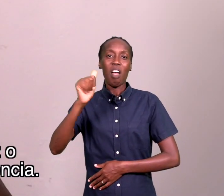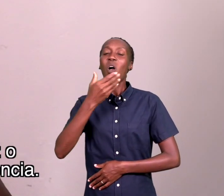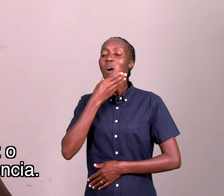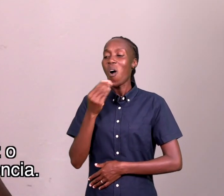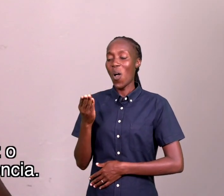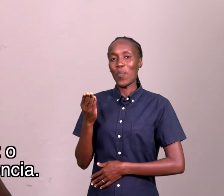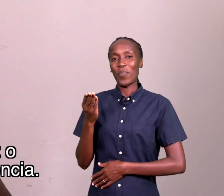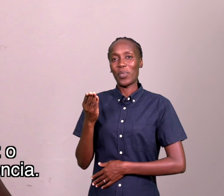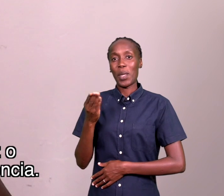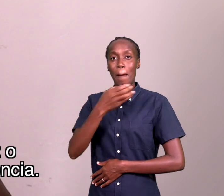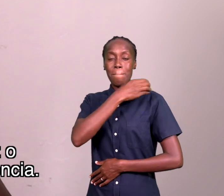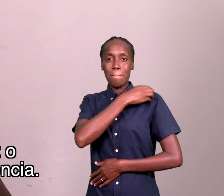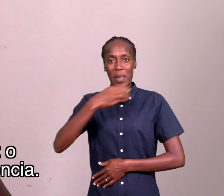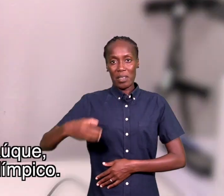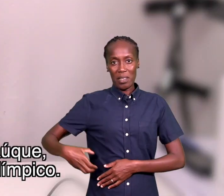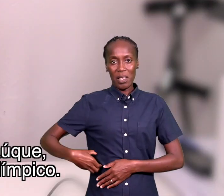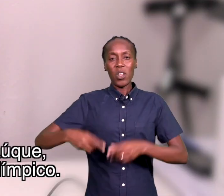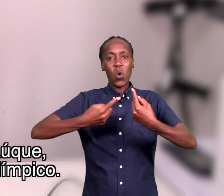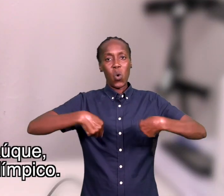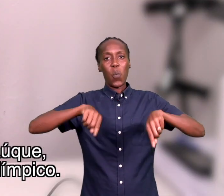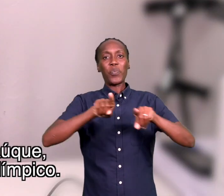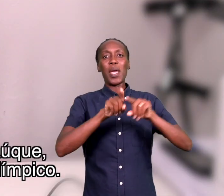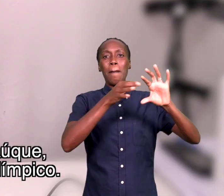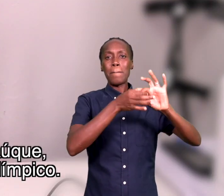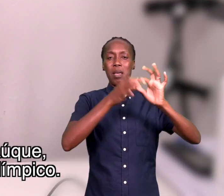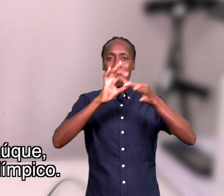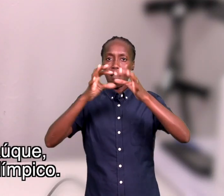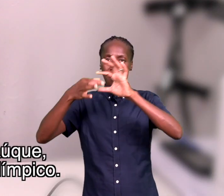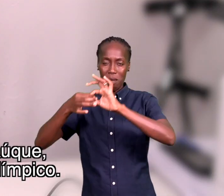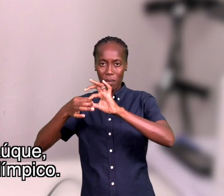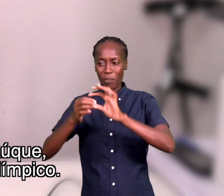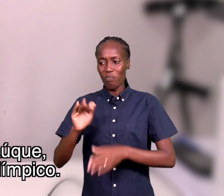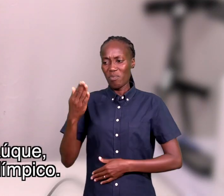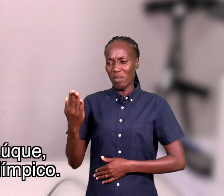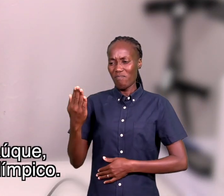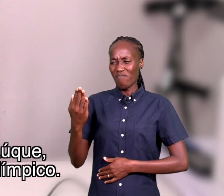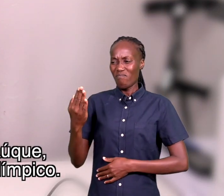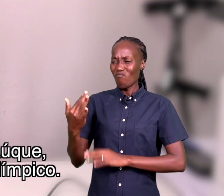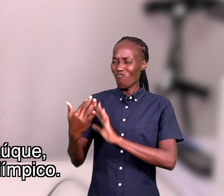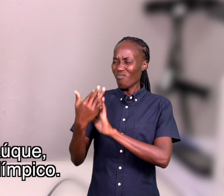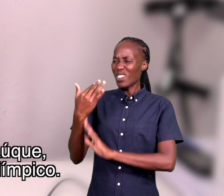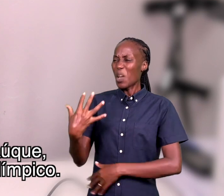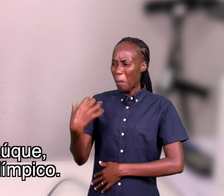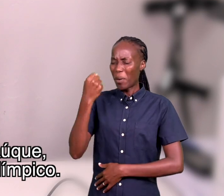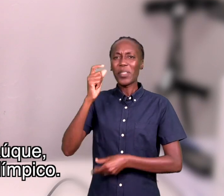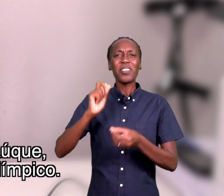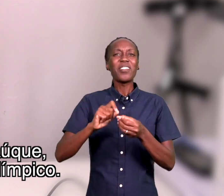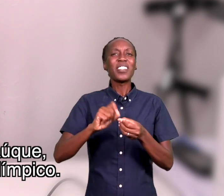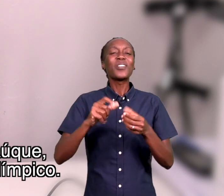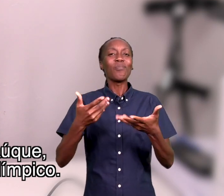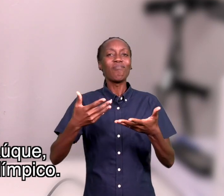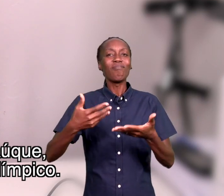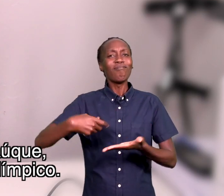fiz o curso de direito por influência. Foi influência do Zeca, Zeca Chaouque, exatamente,